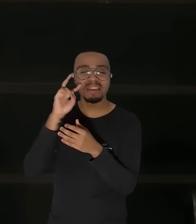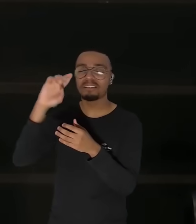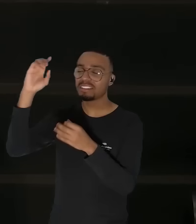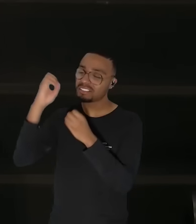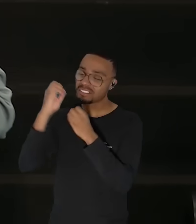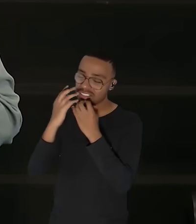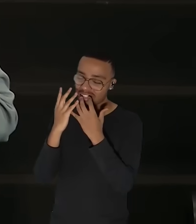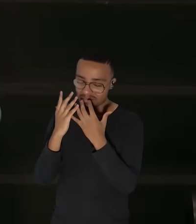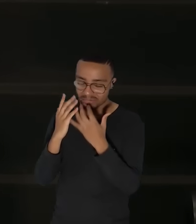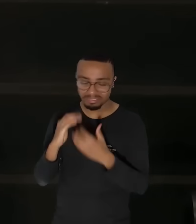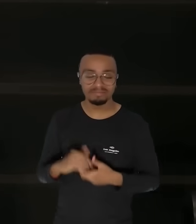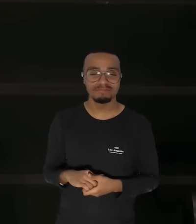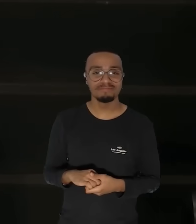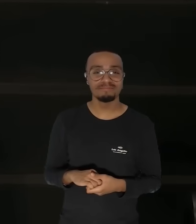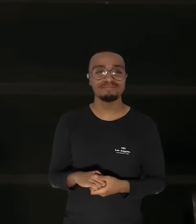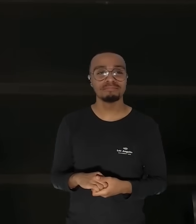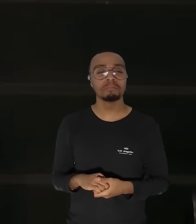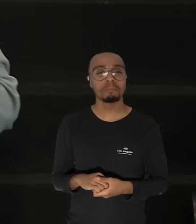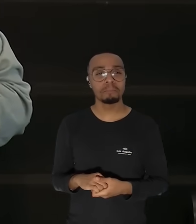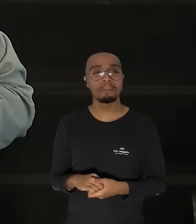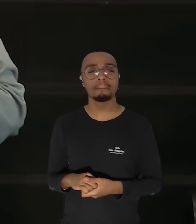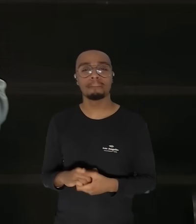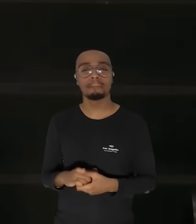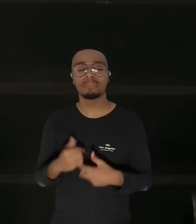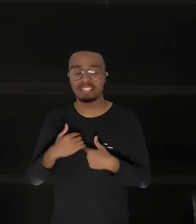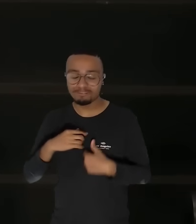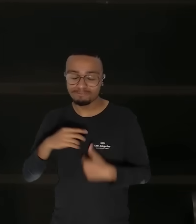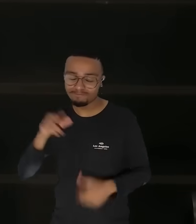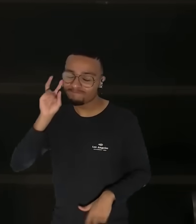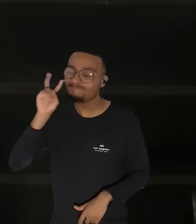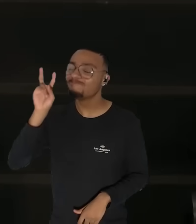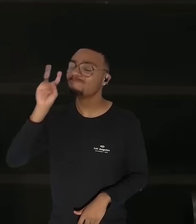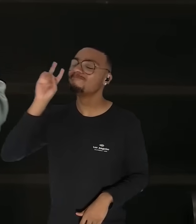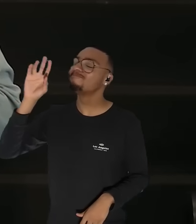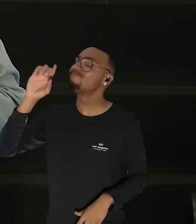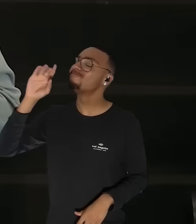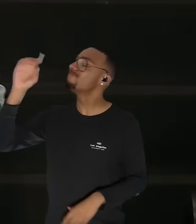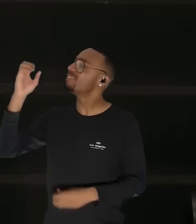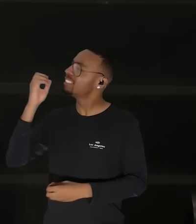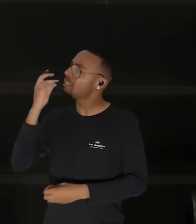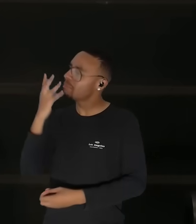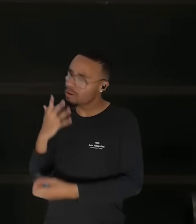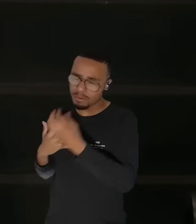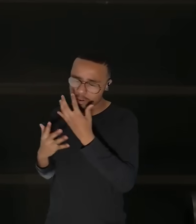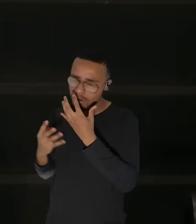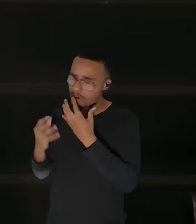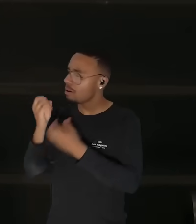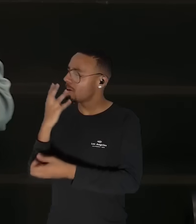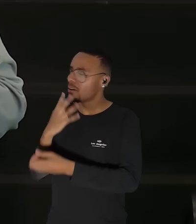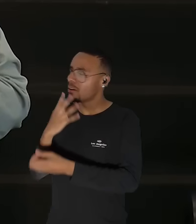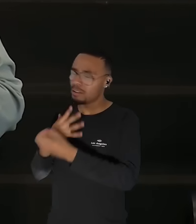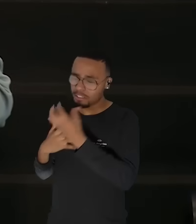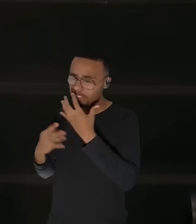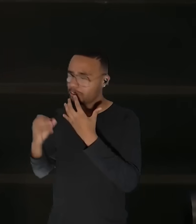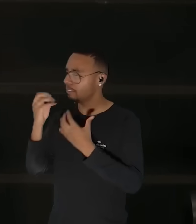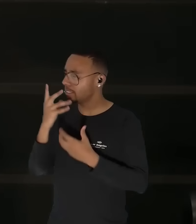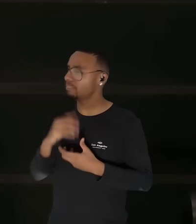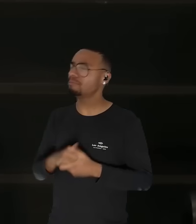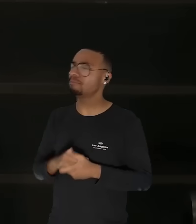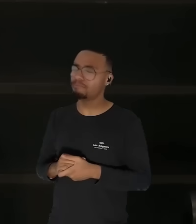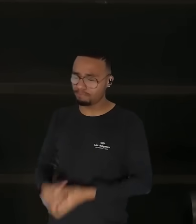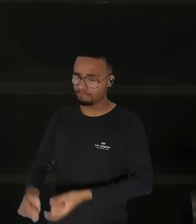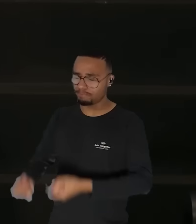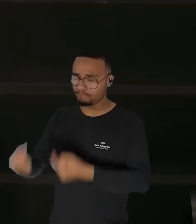alma lembra, minha alma lembra, Deus é bom, minha alma lembra, minha